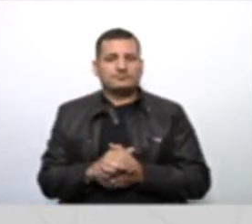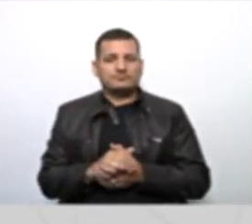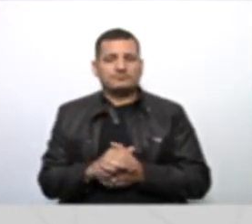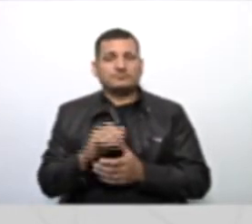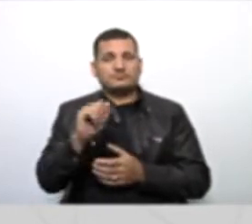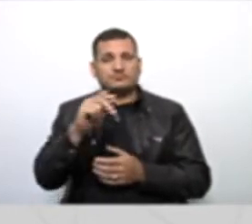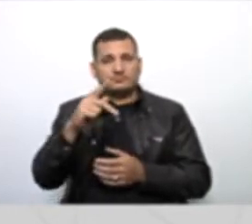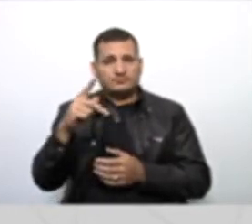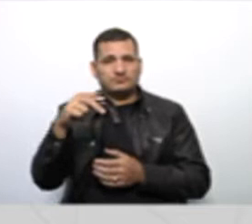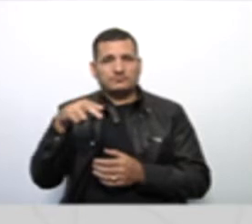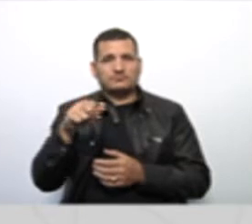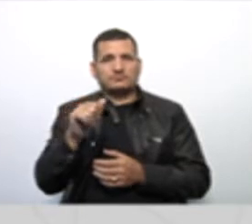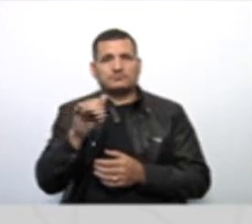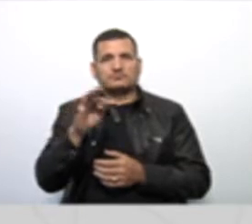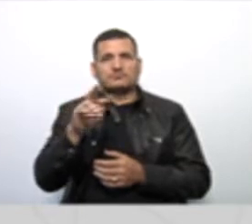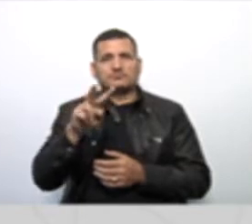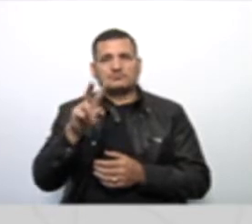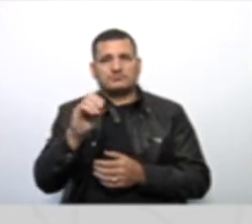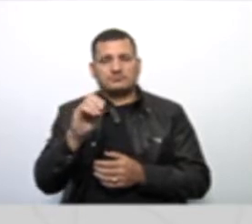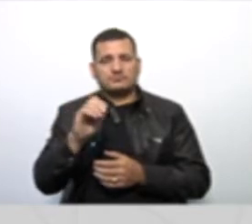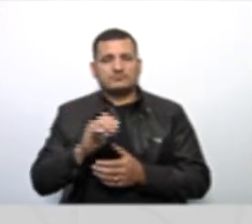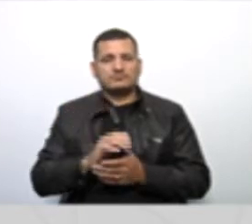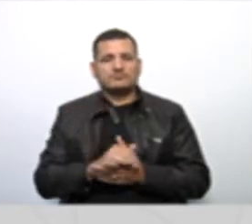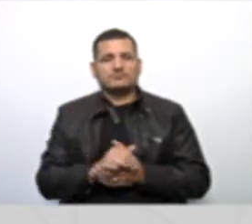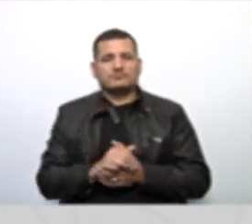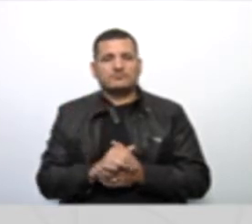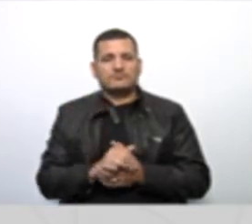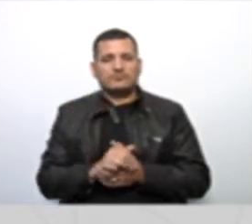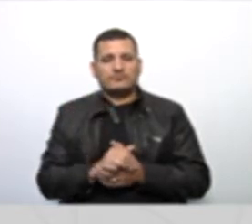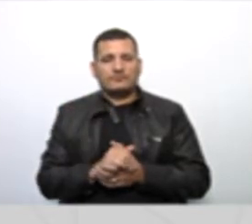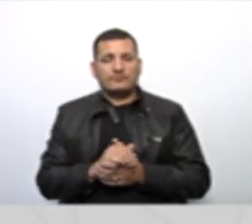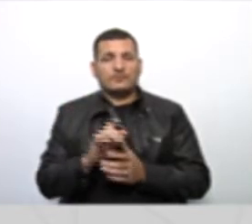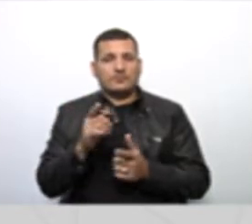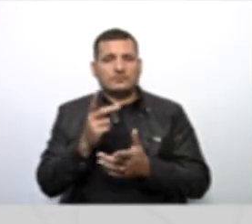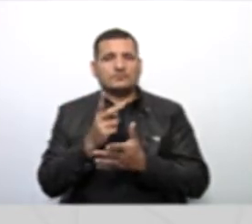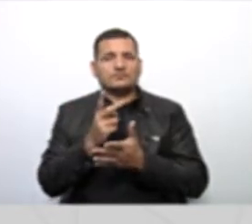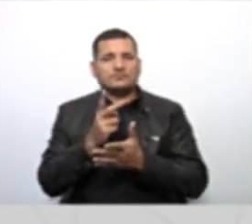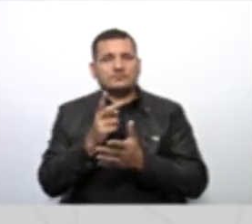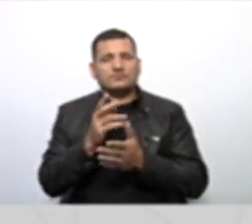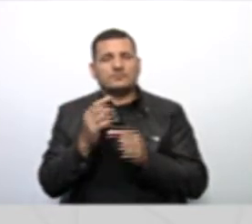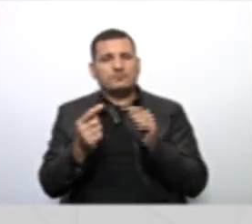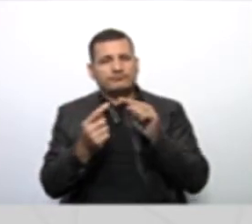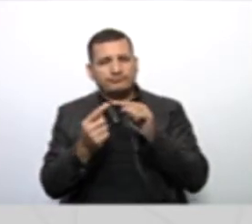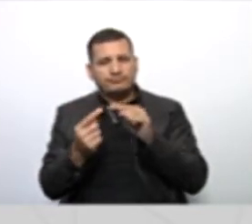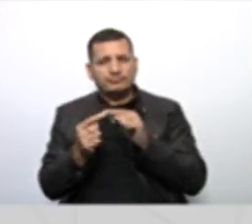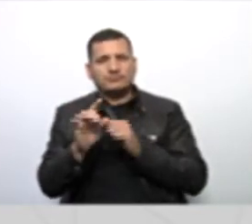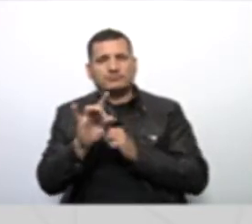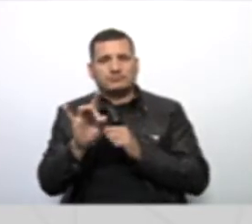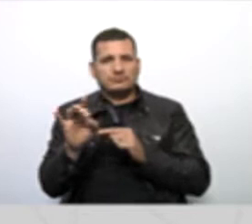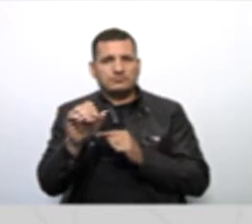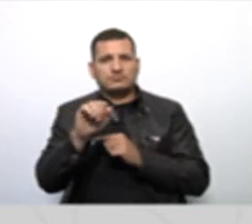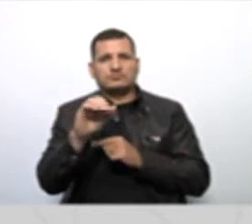considerar ele como um aplicativo nativo. Mas sendo para cada plataforma.